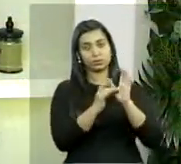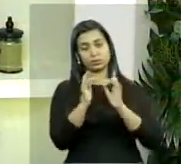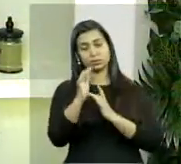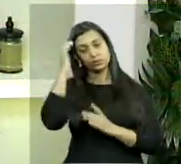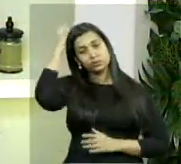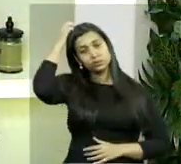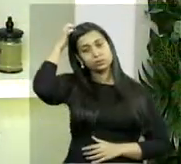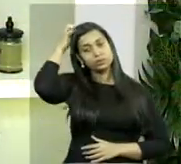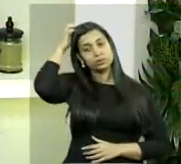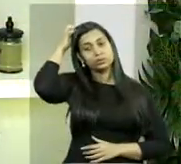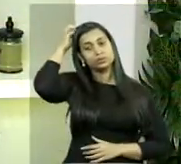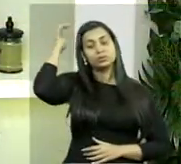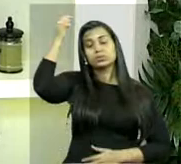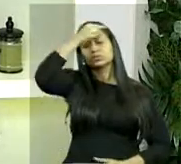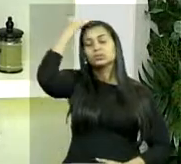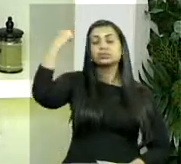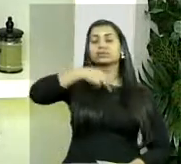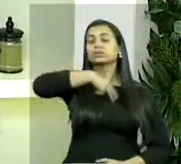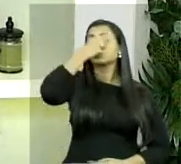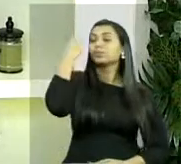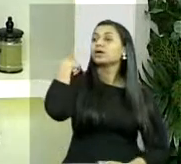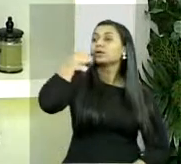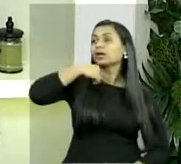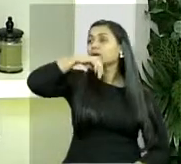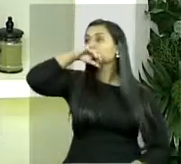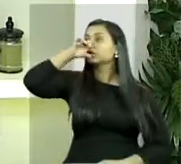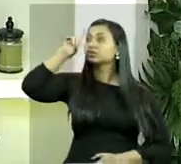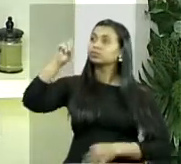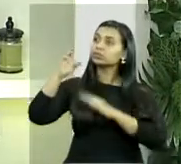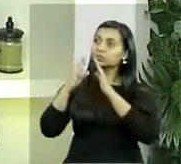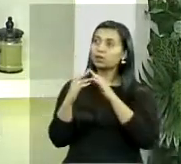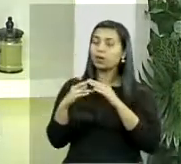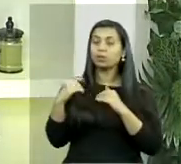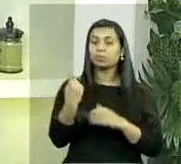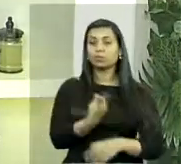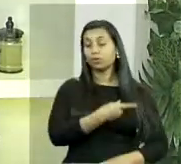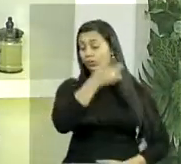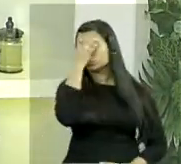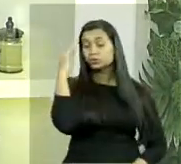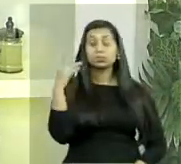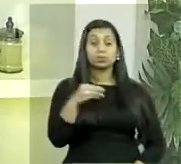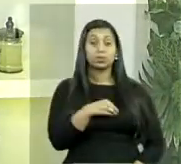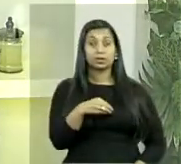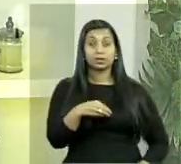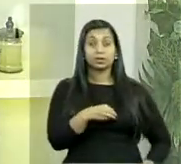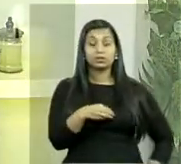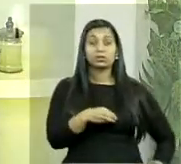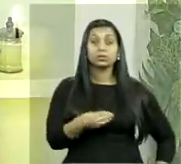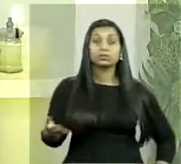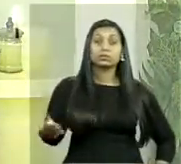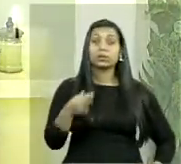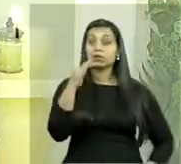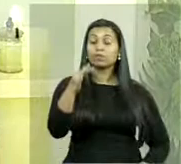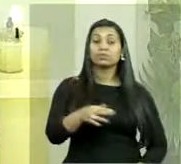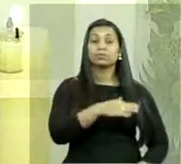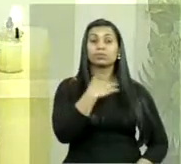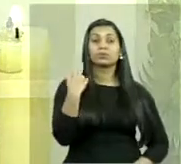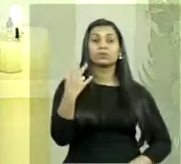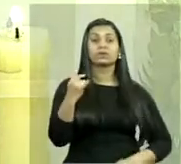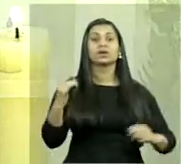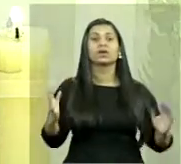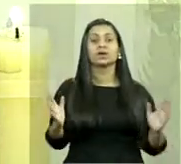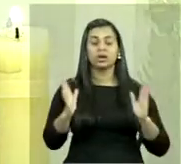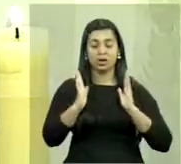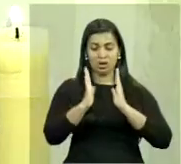é o fruto do vosso ventre, Jesus. Santa Maria, Mãe de Deus, rogai por nós,